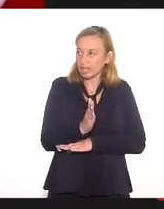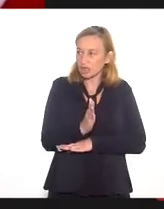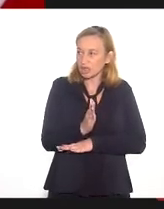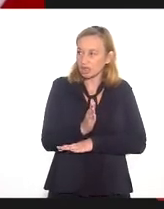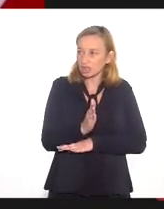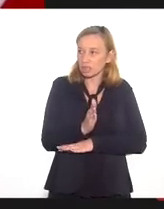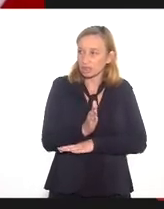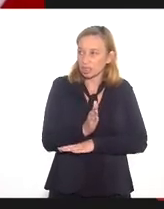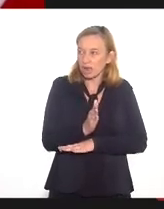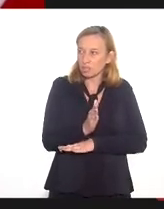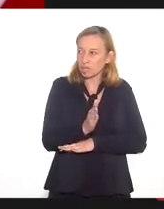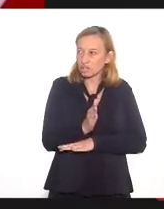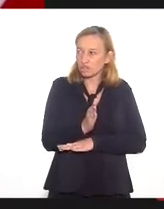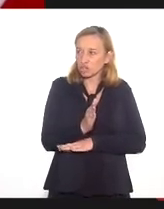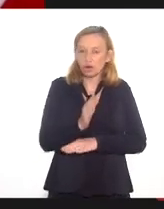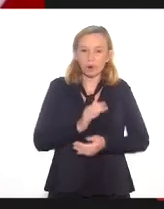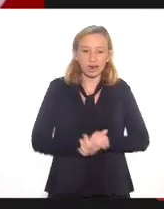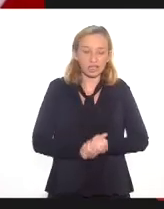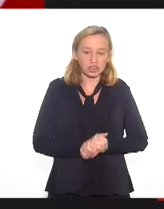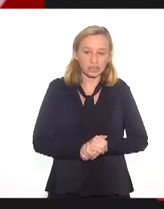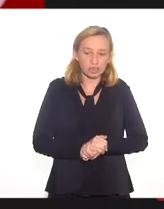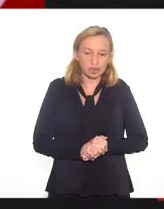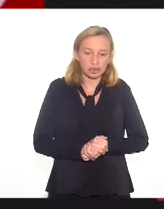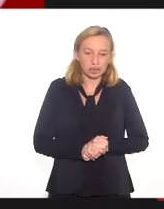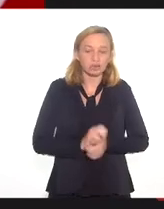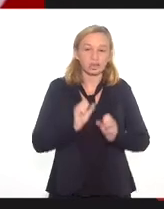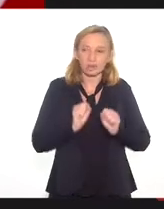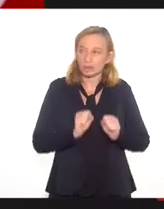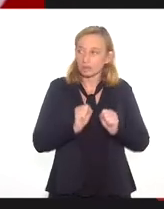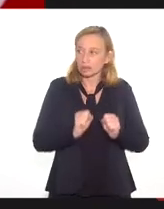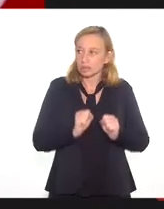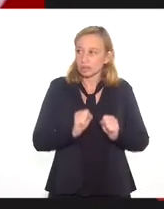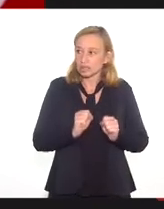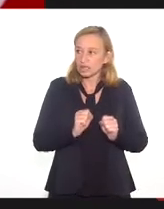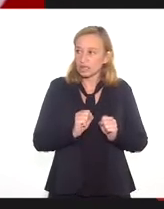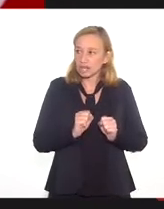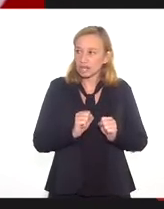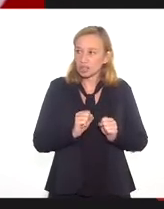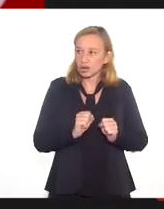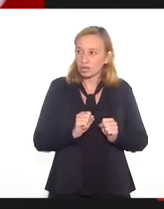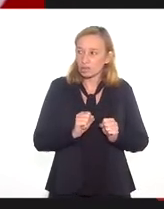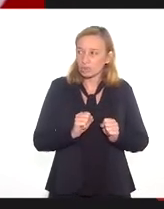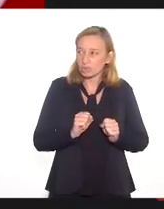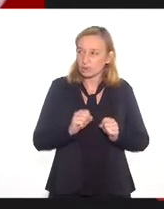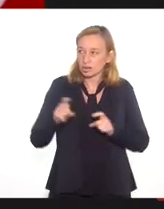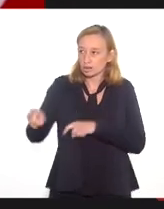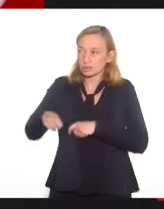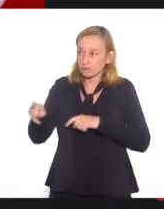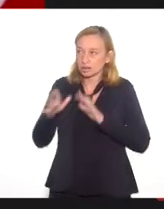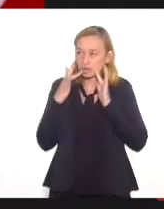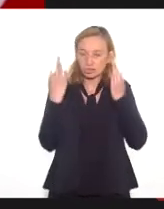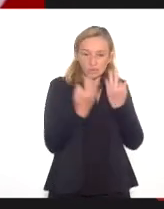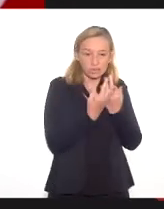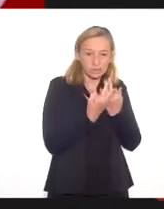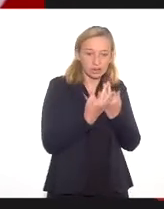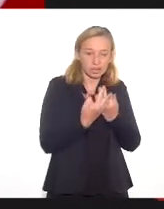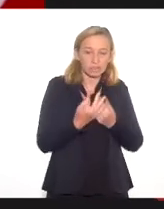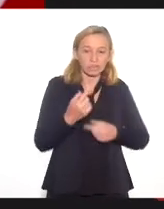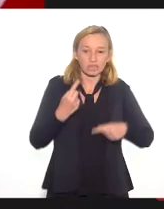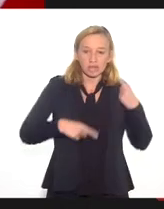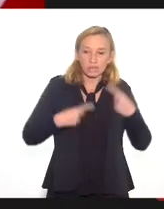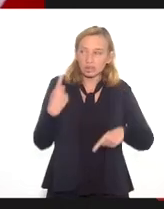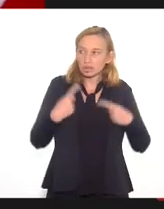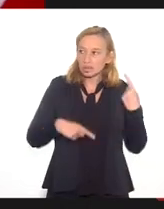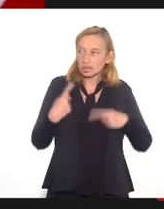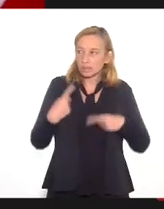fato que seja implementado e que a possa e que a agricultura familiar tenha acesso né a essas políticas mas também